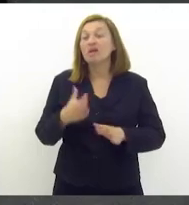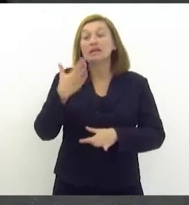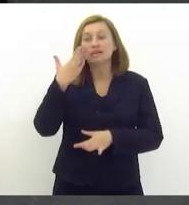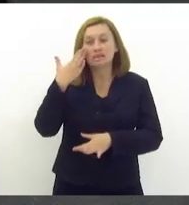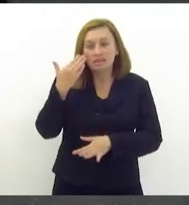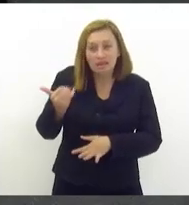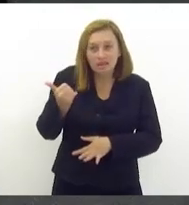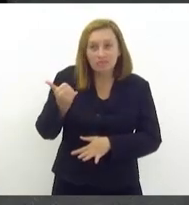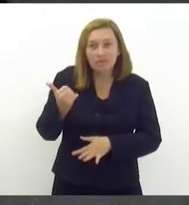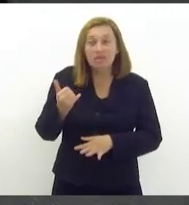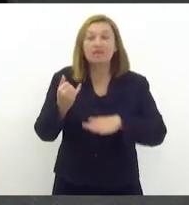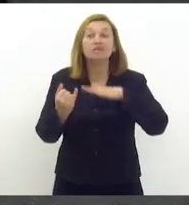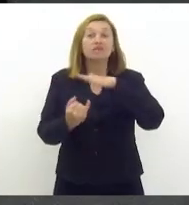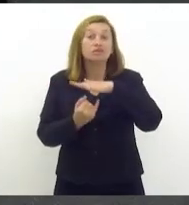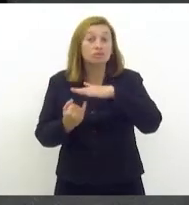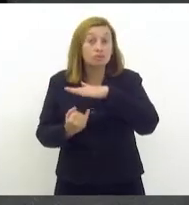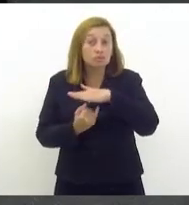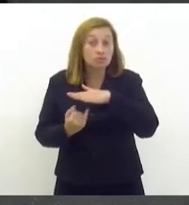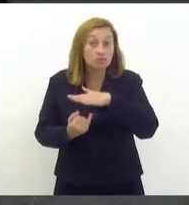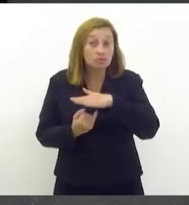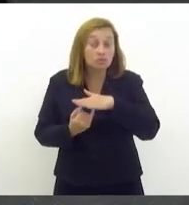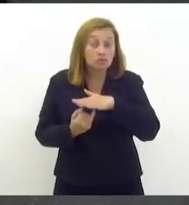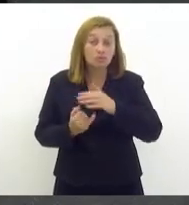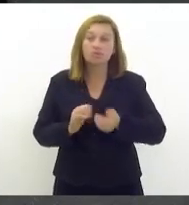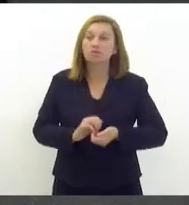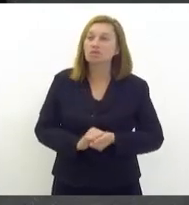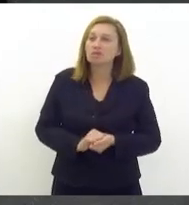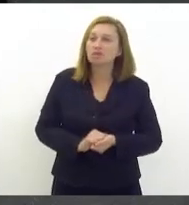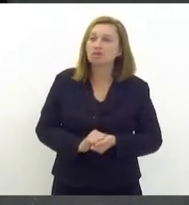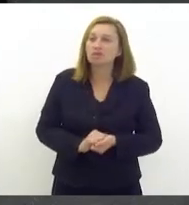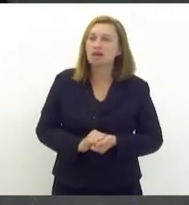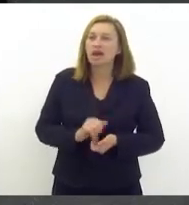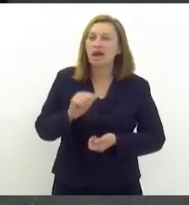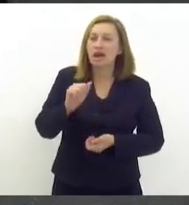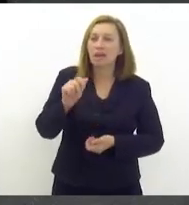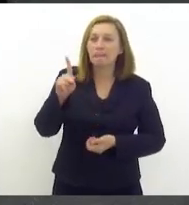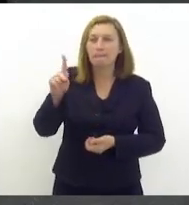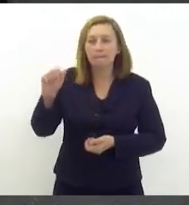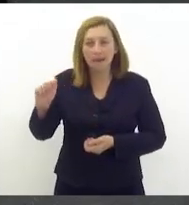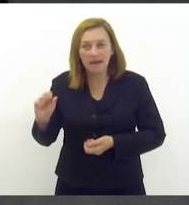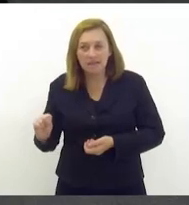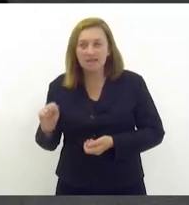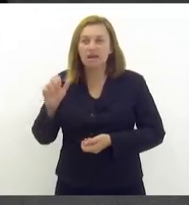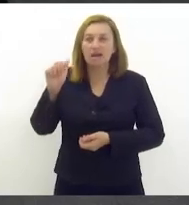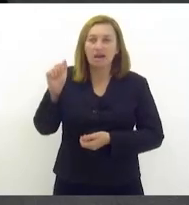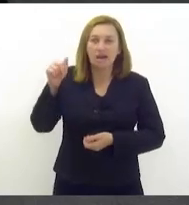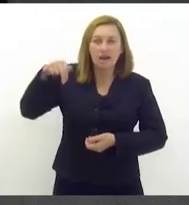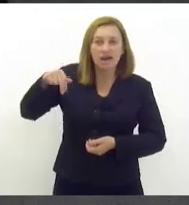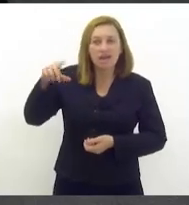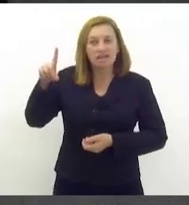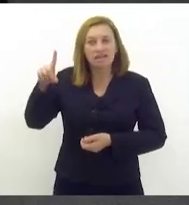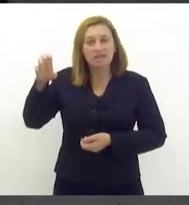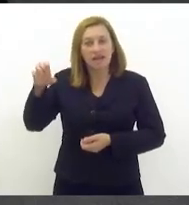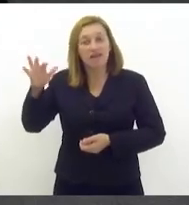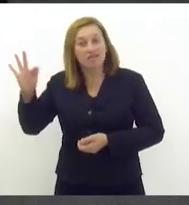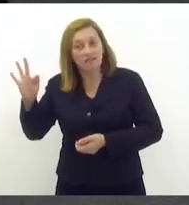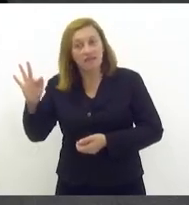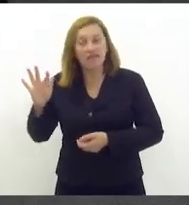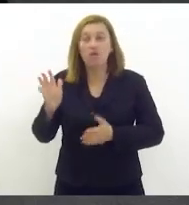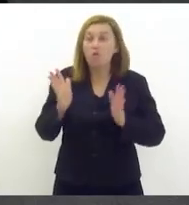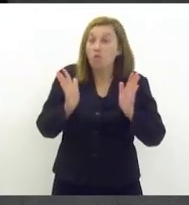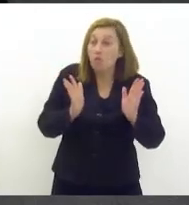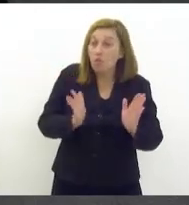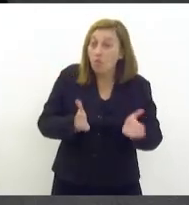sabemos que as instituições as pestalozzes as a paz andef estão hoje sendo